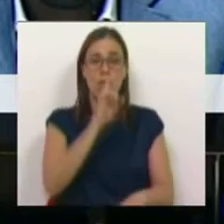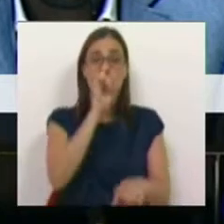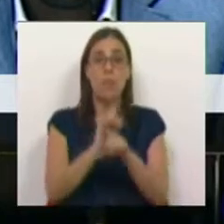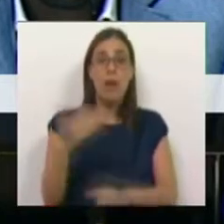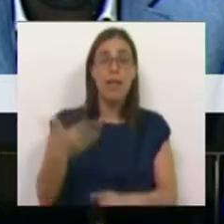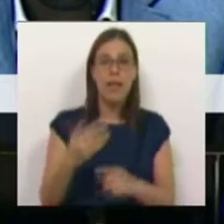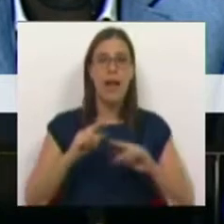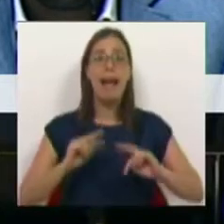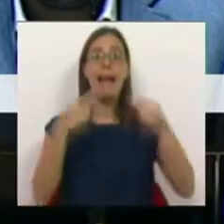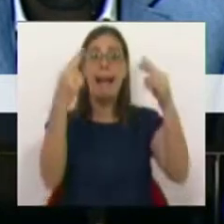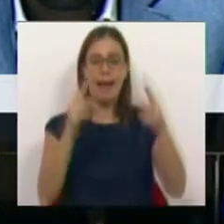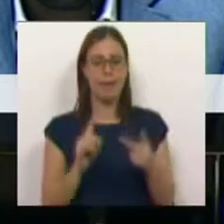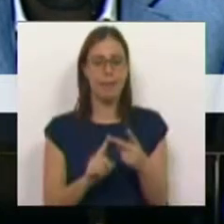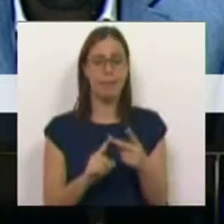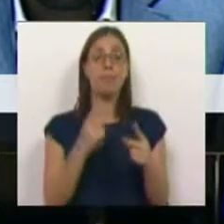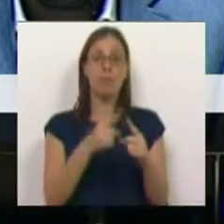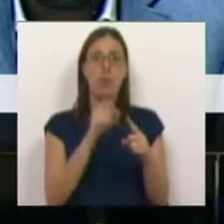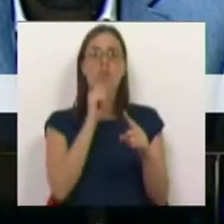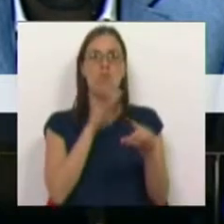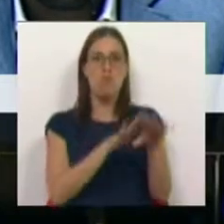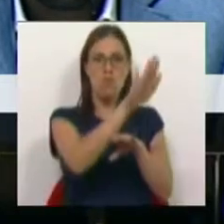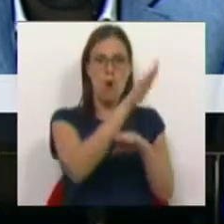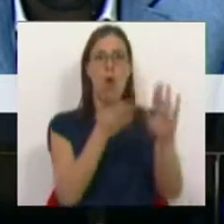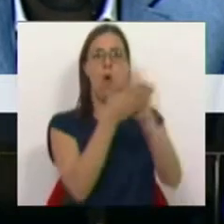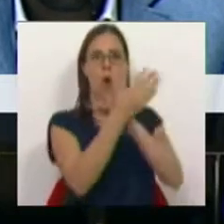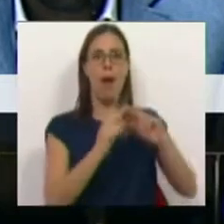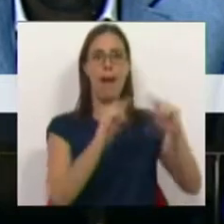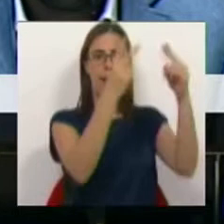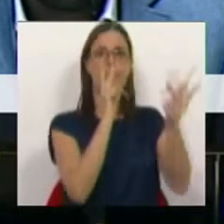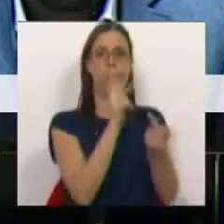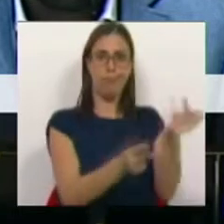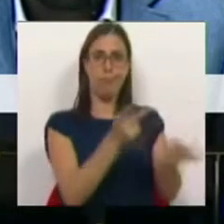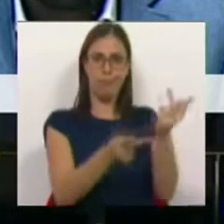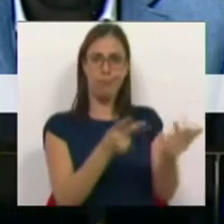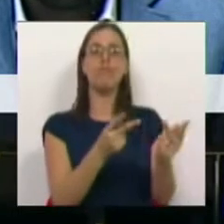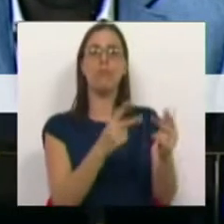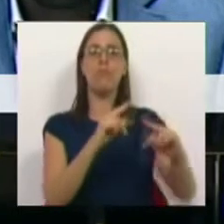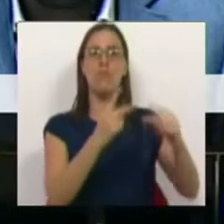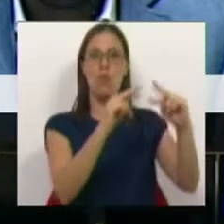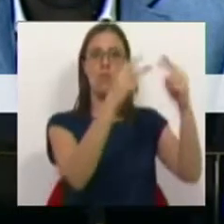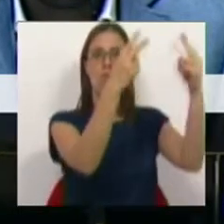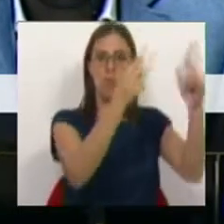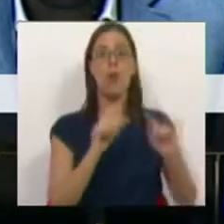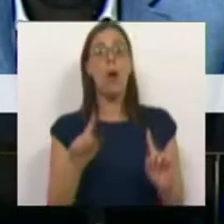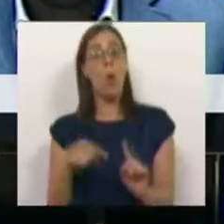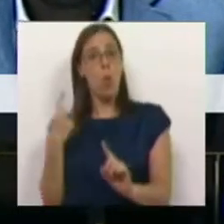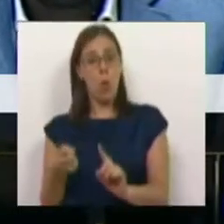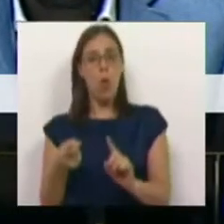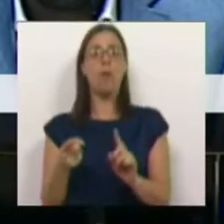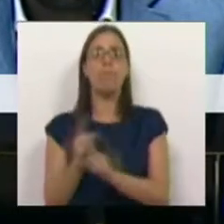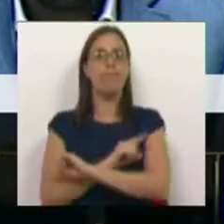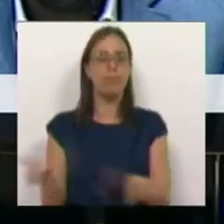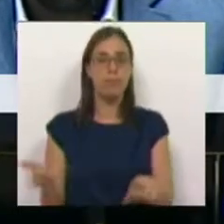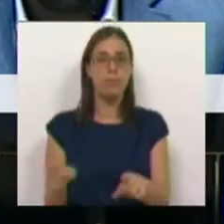mesmo direito à carreira. Uns podem ter acesso à carreira, são avaliados e podem progredir na carreira, mas a outros